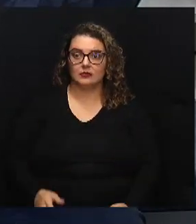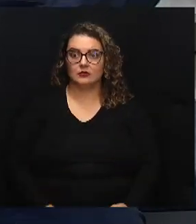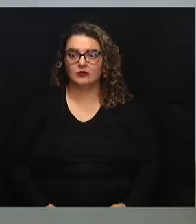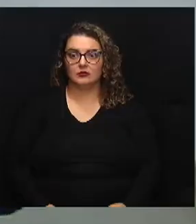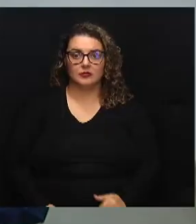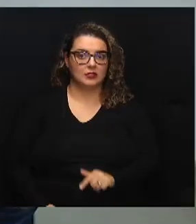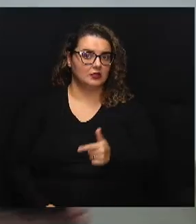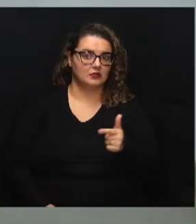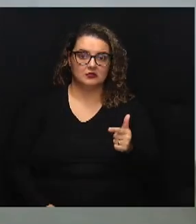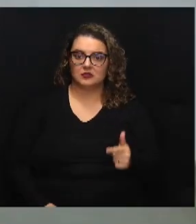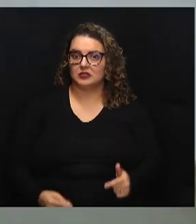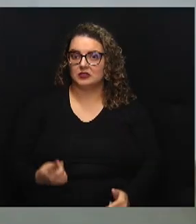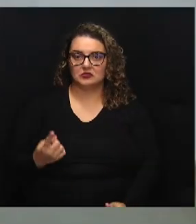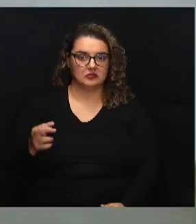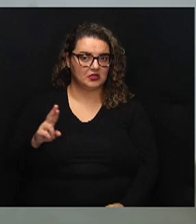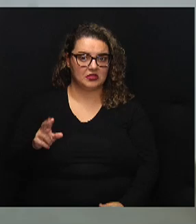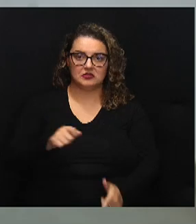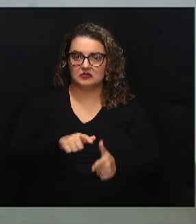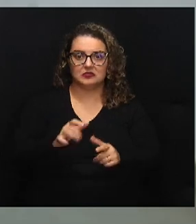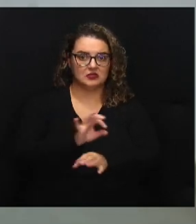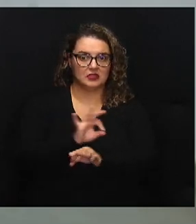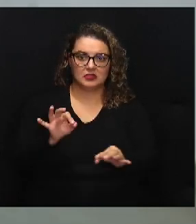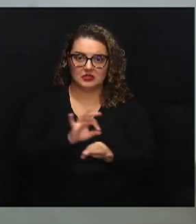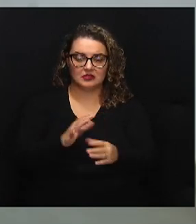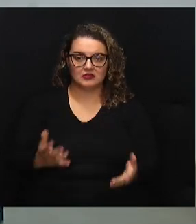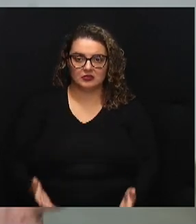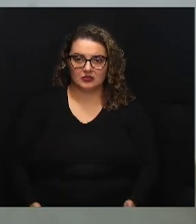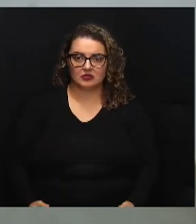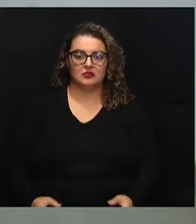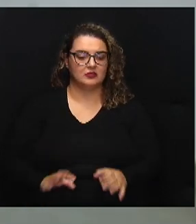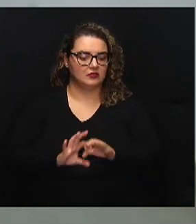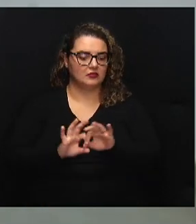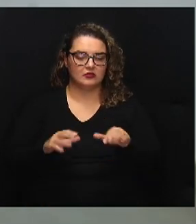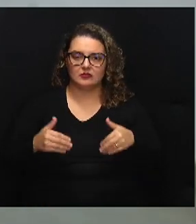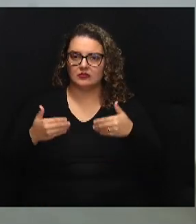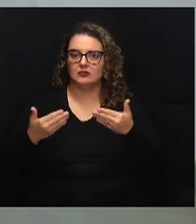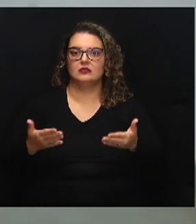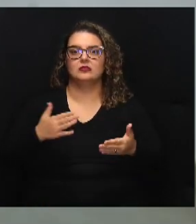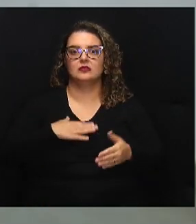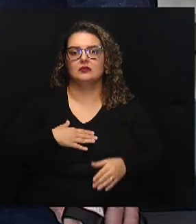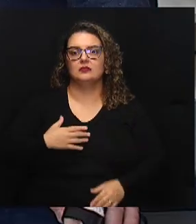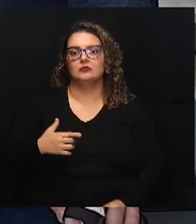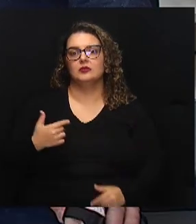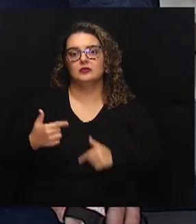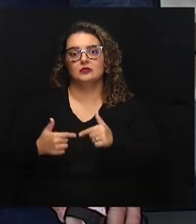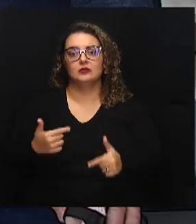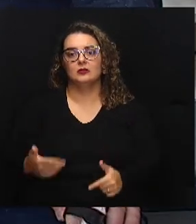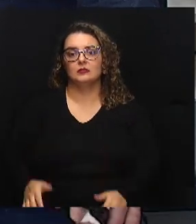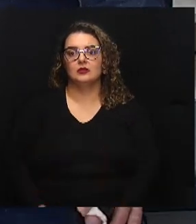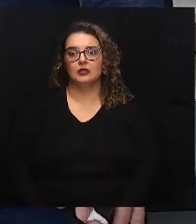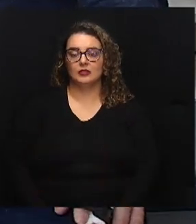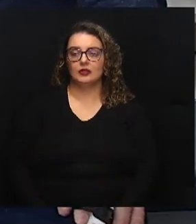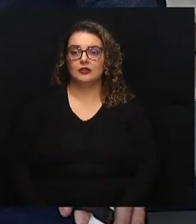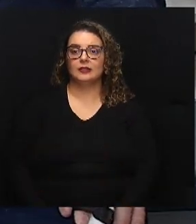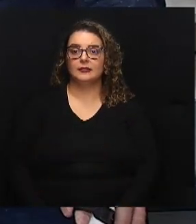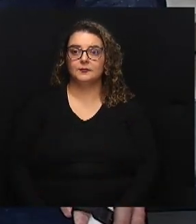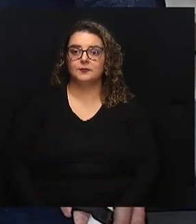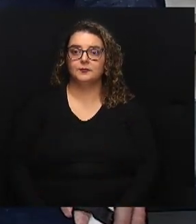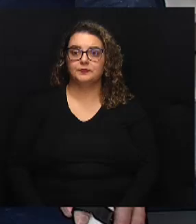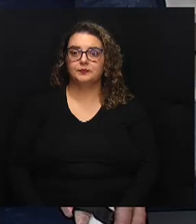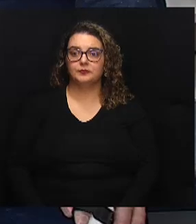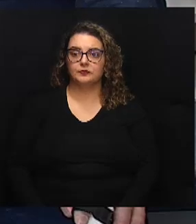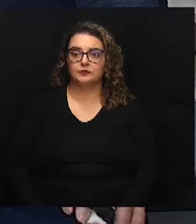Não pego um centavo aqui de aluguel de nada, botei isso à disposição da minha obra. E então, por